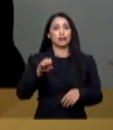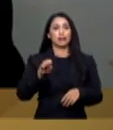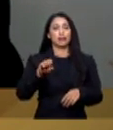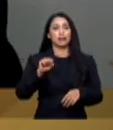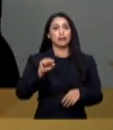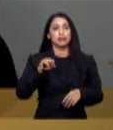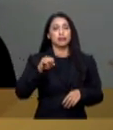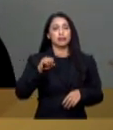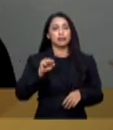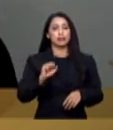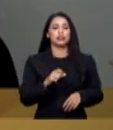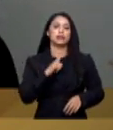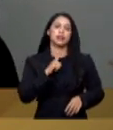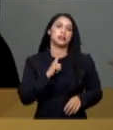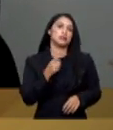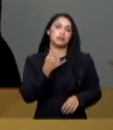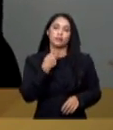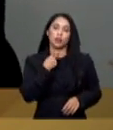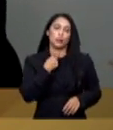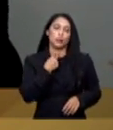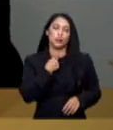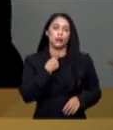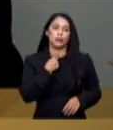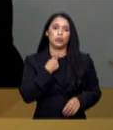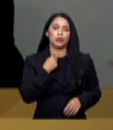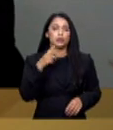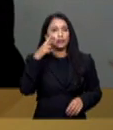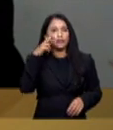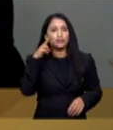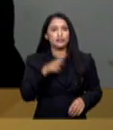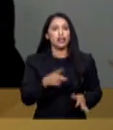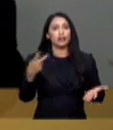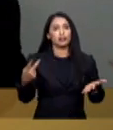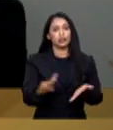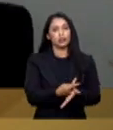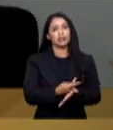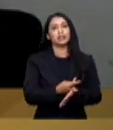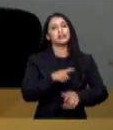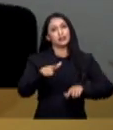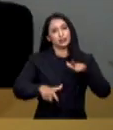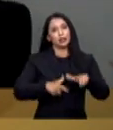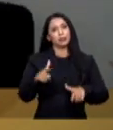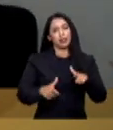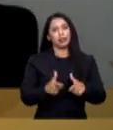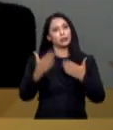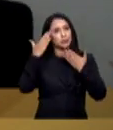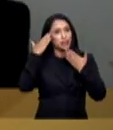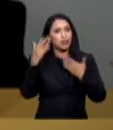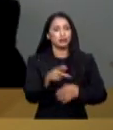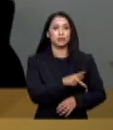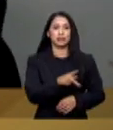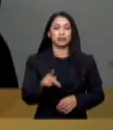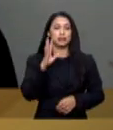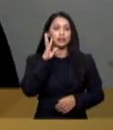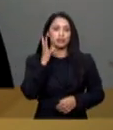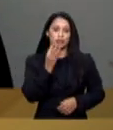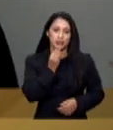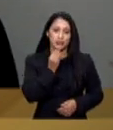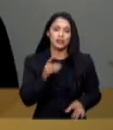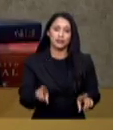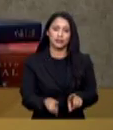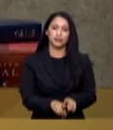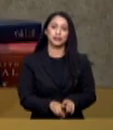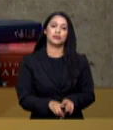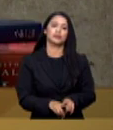para exatamente poder usufruir da obra que ele levou adiante com tanto afinco. Muito obrigada, senhor presidente, muito obrigada, Dias Toffoli.